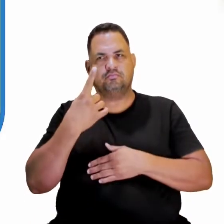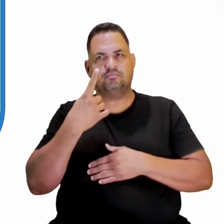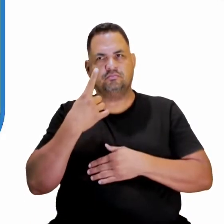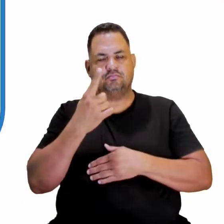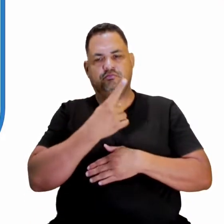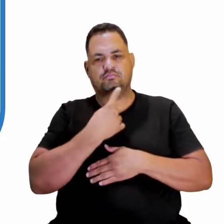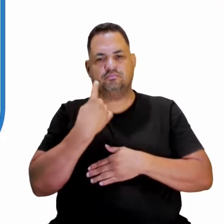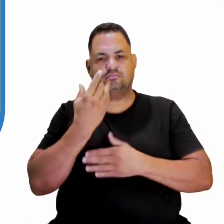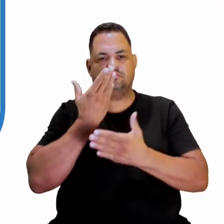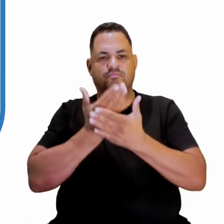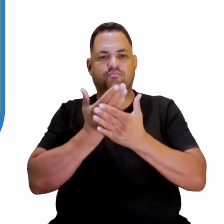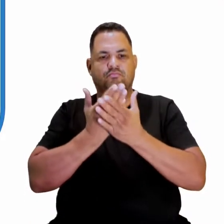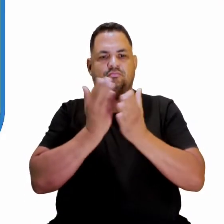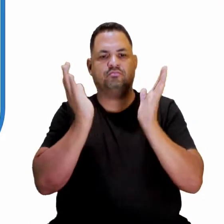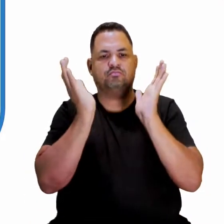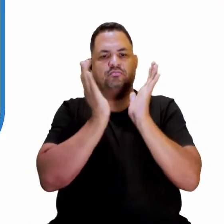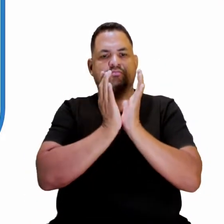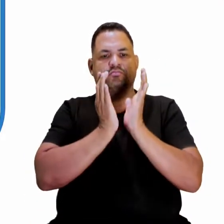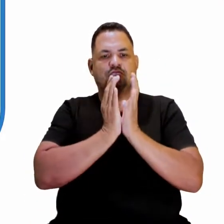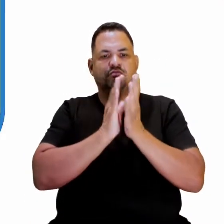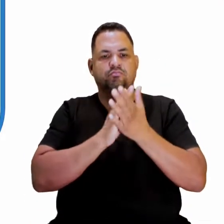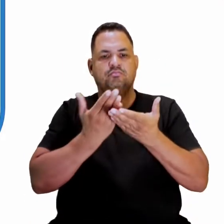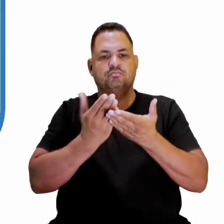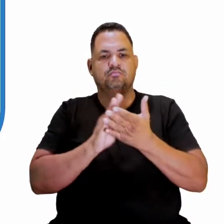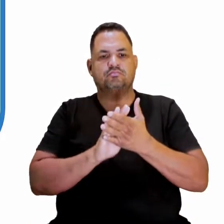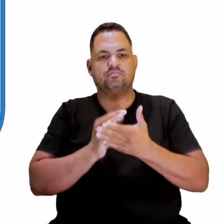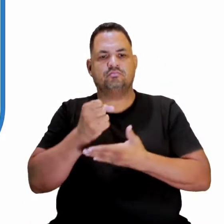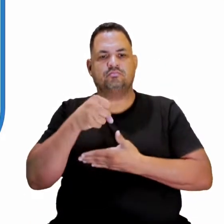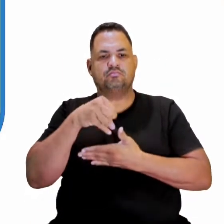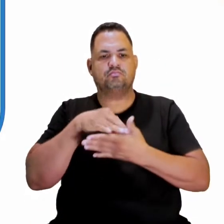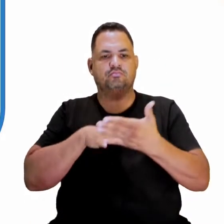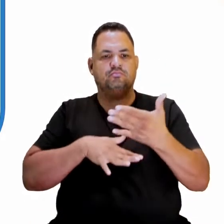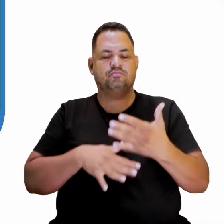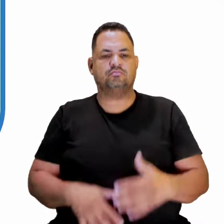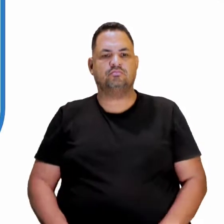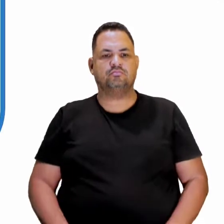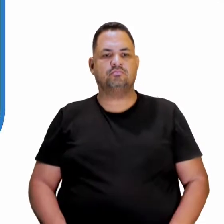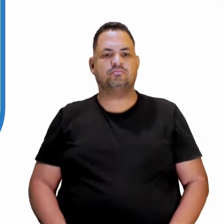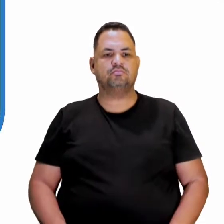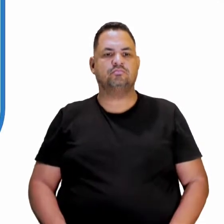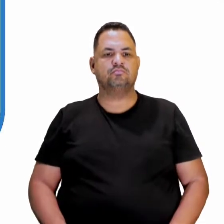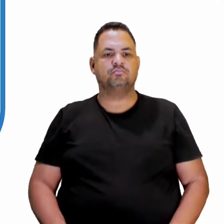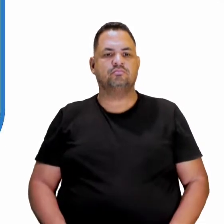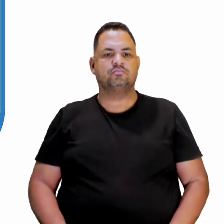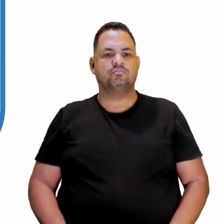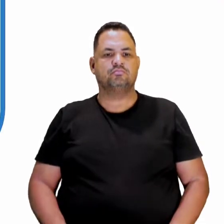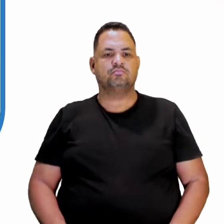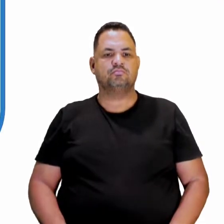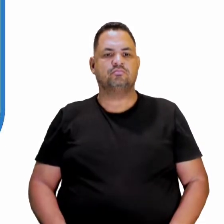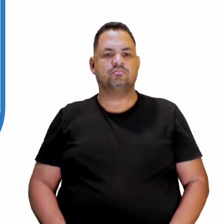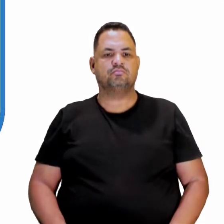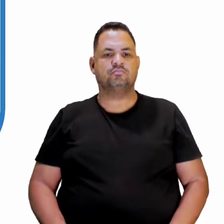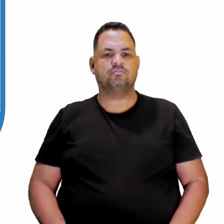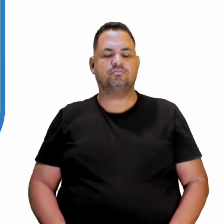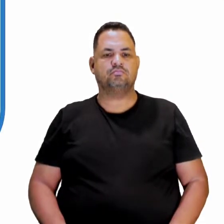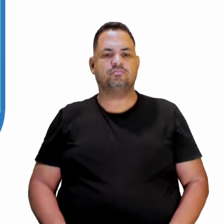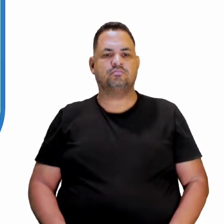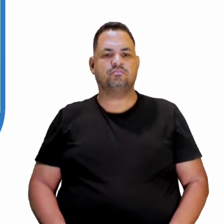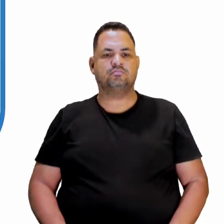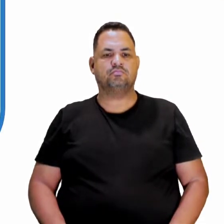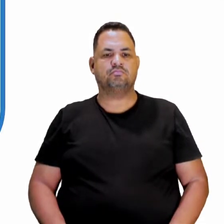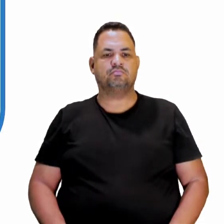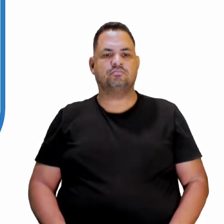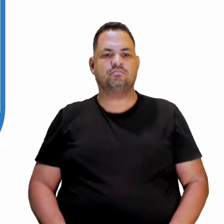viu nessa unidade, a gente vai colocar nas question tags. Textual genre, reading strategies, o que é